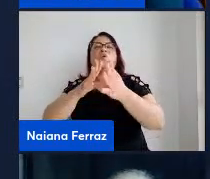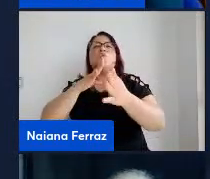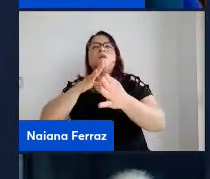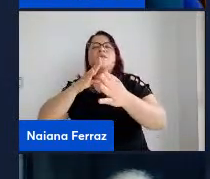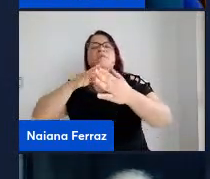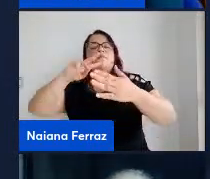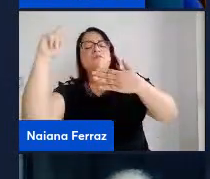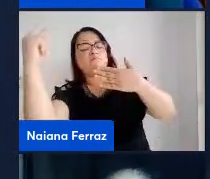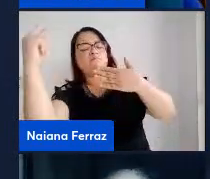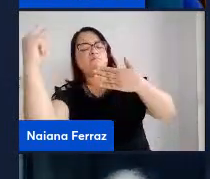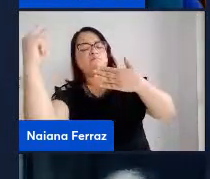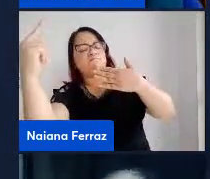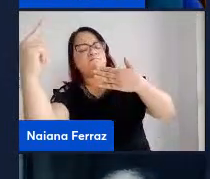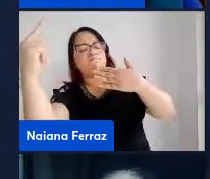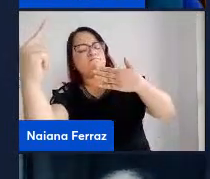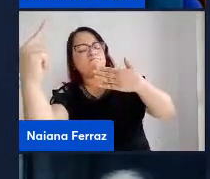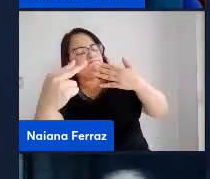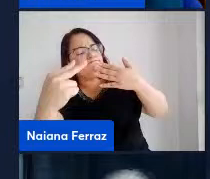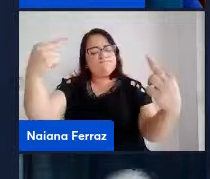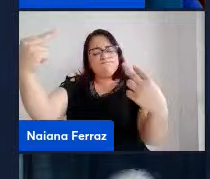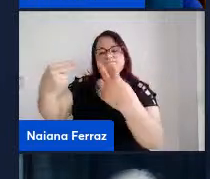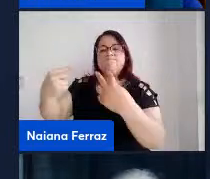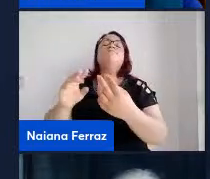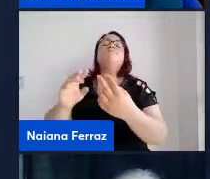nos mantido vivos.